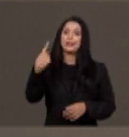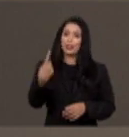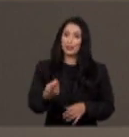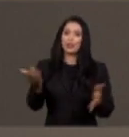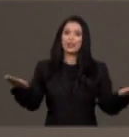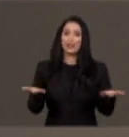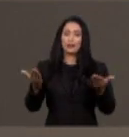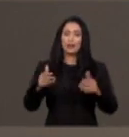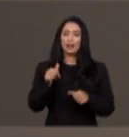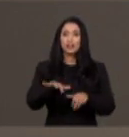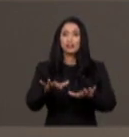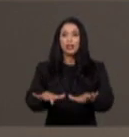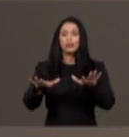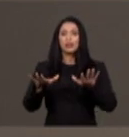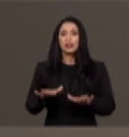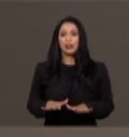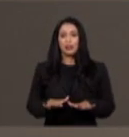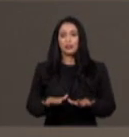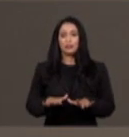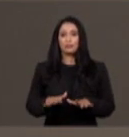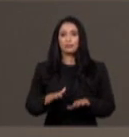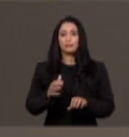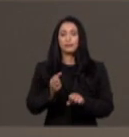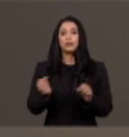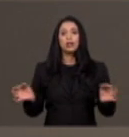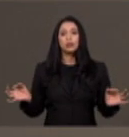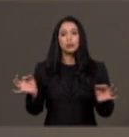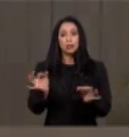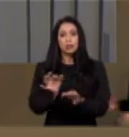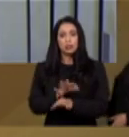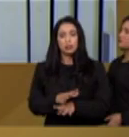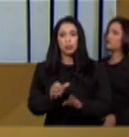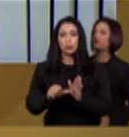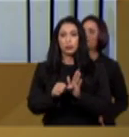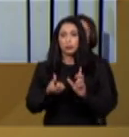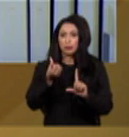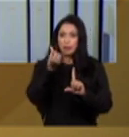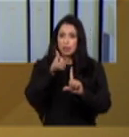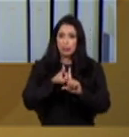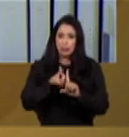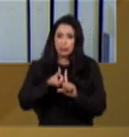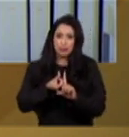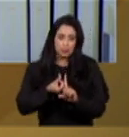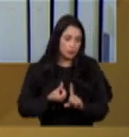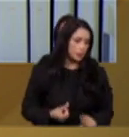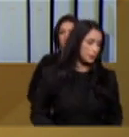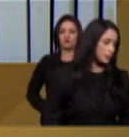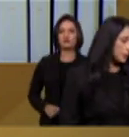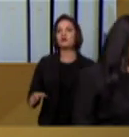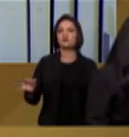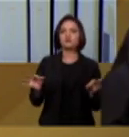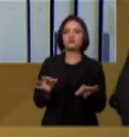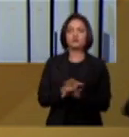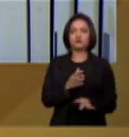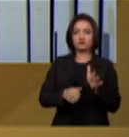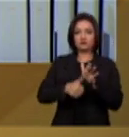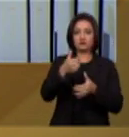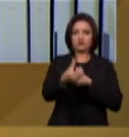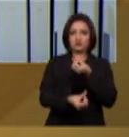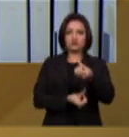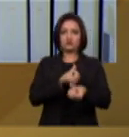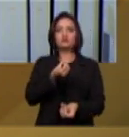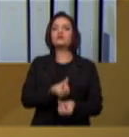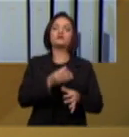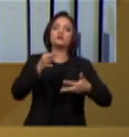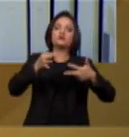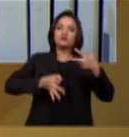direto ao plenário para a videoconferência da manhã de hoje. Encerramento do primeiro semestre forense do ano de